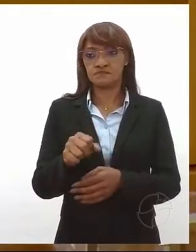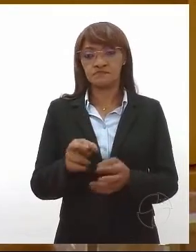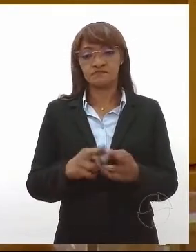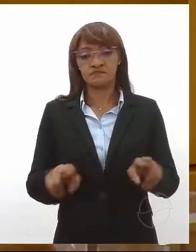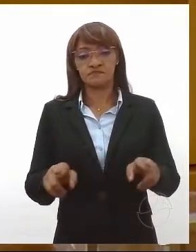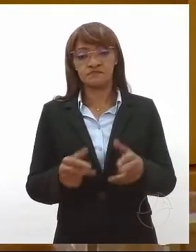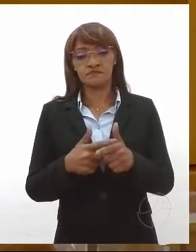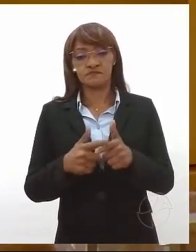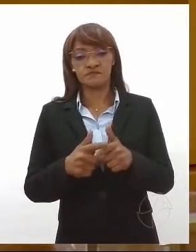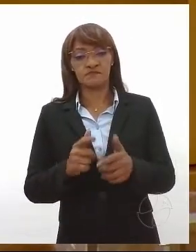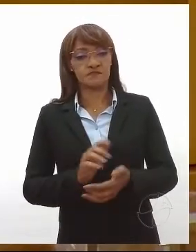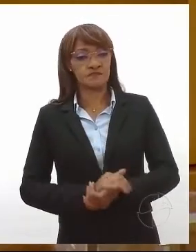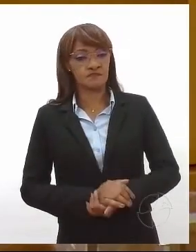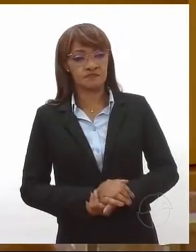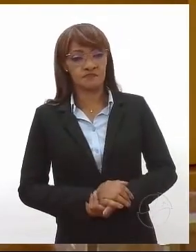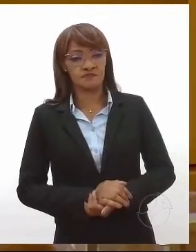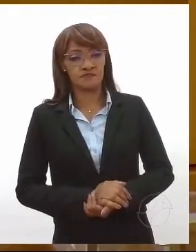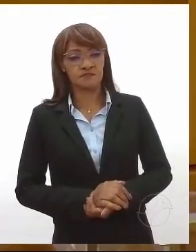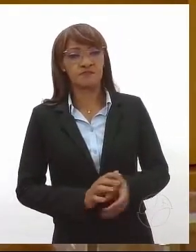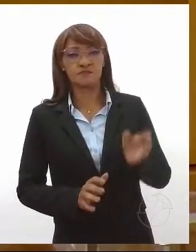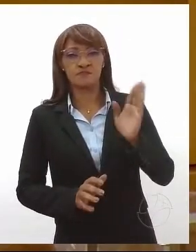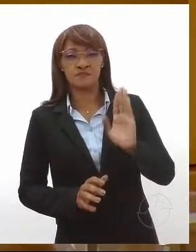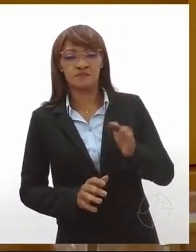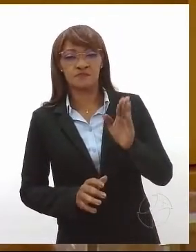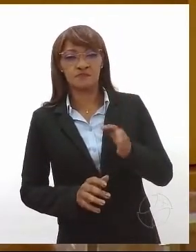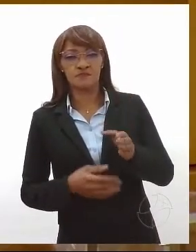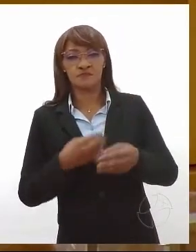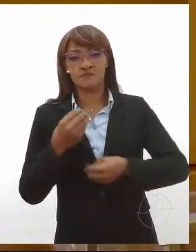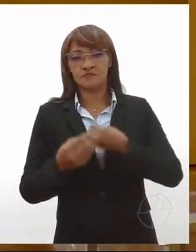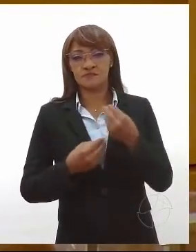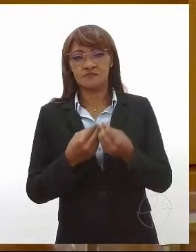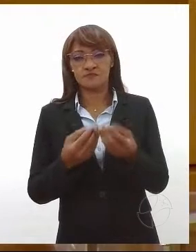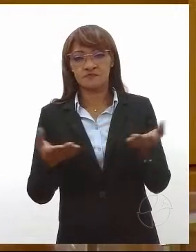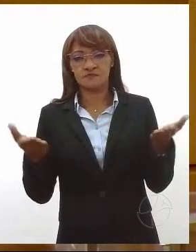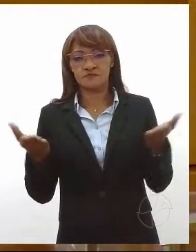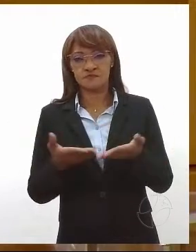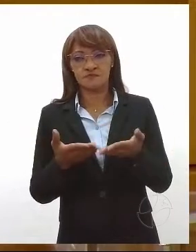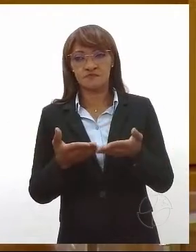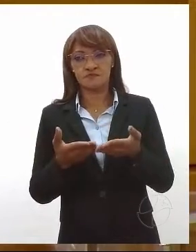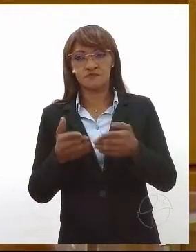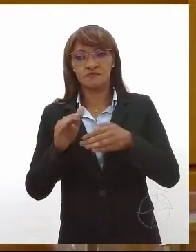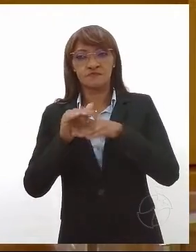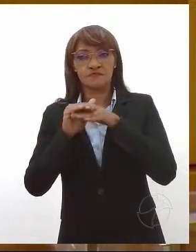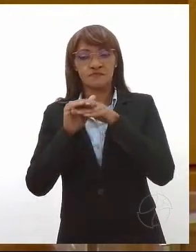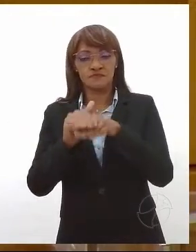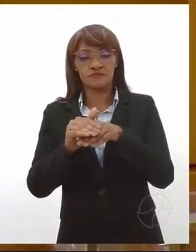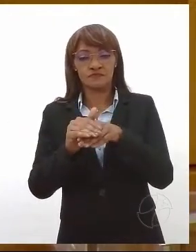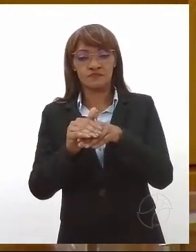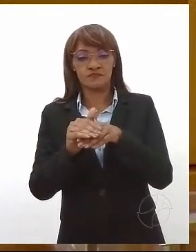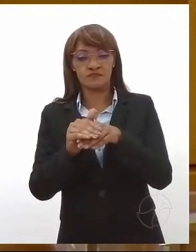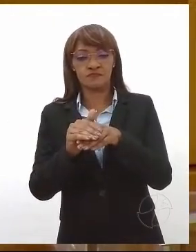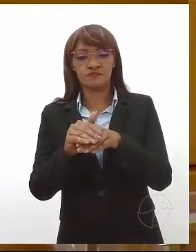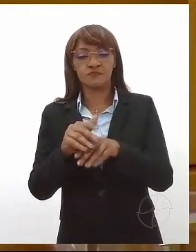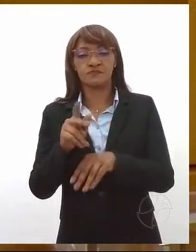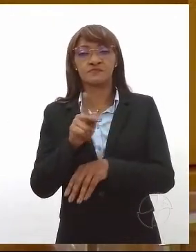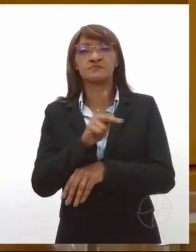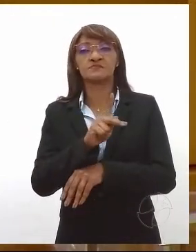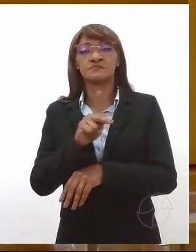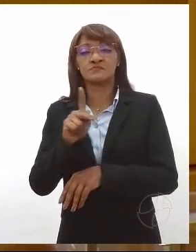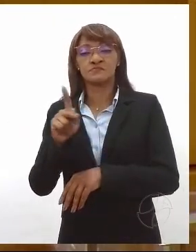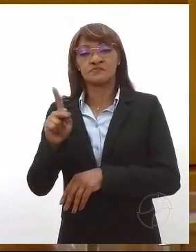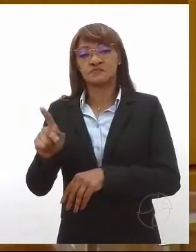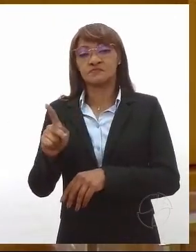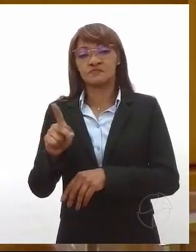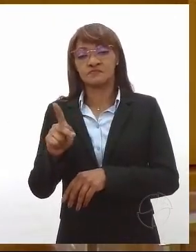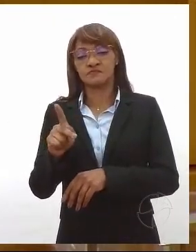Eu já ia aproveitar o espaço hoje e vou dizer aqui que o presidente da DES, eu pedi uma reunião com ele e para